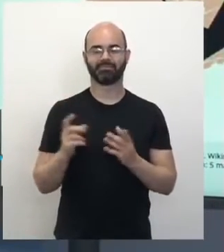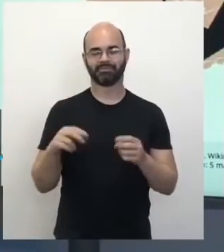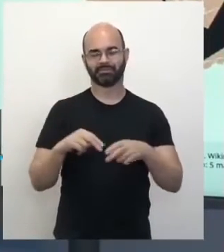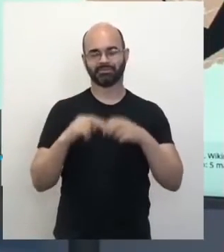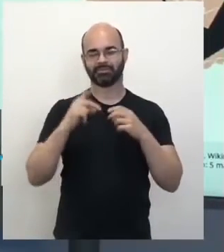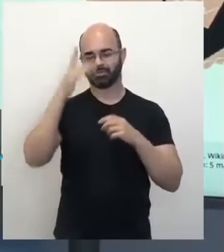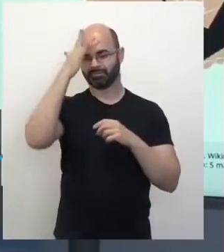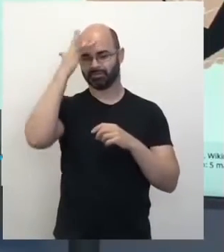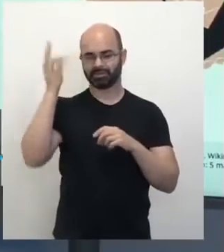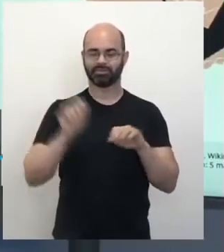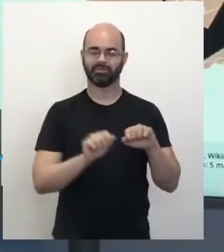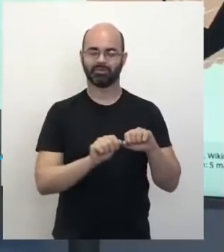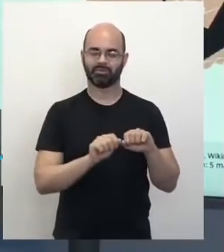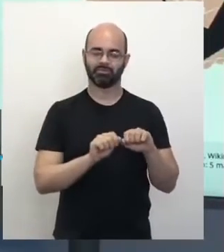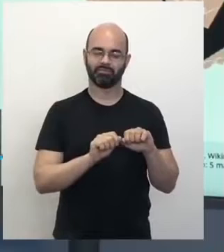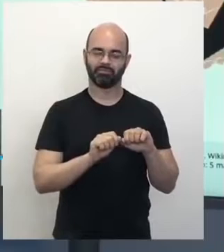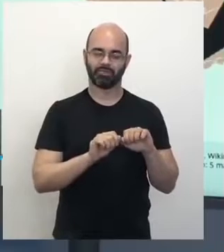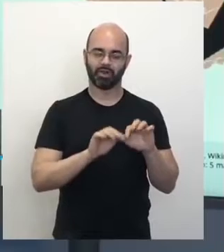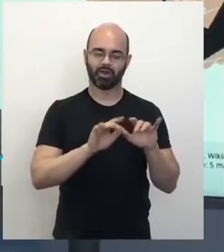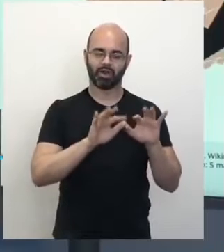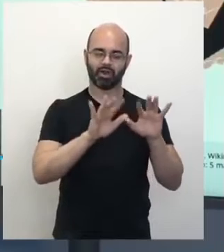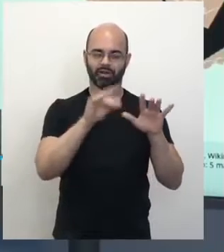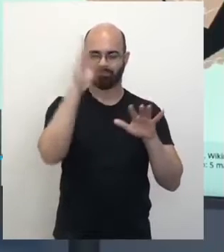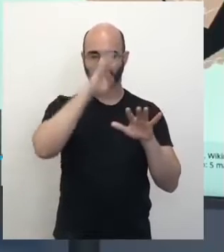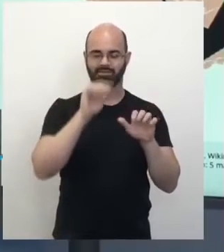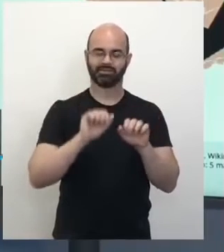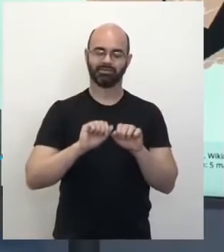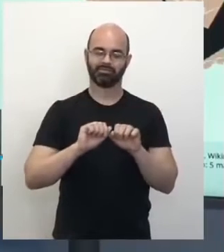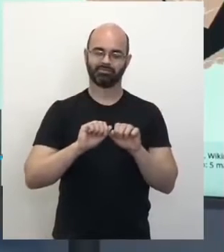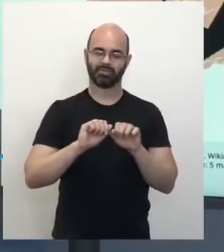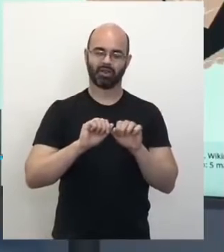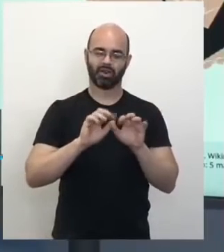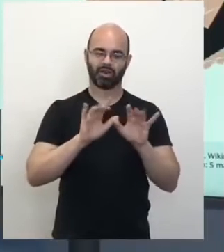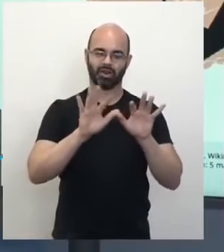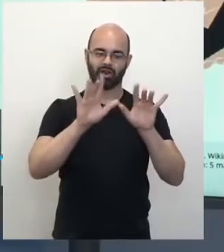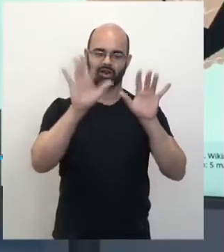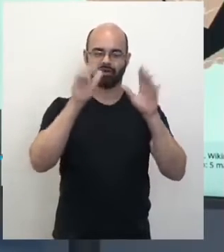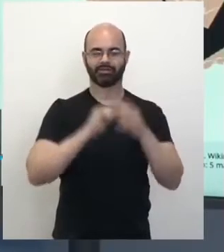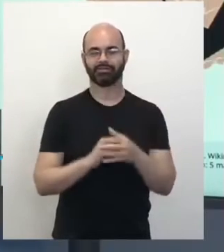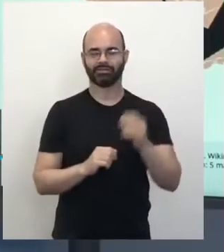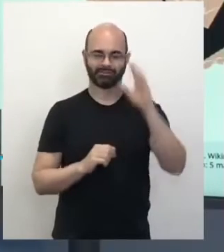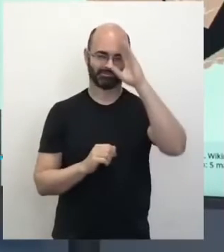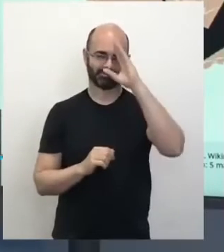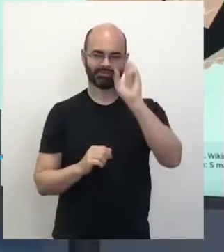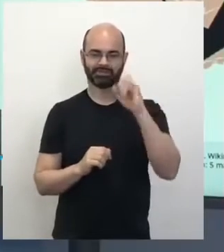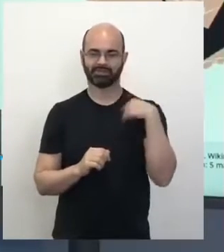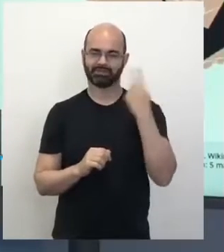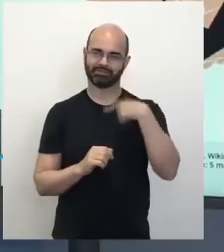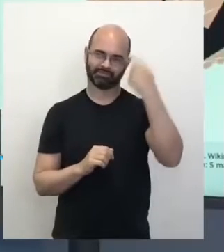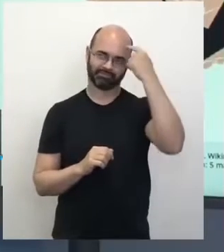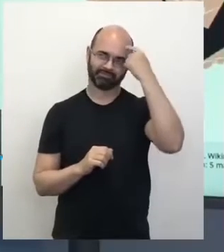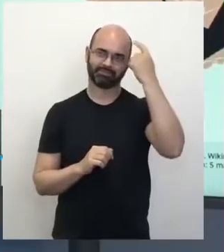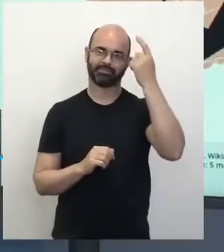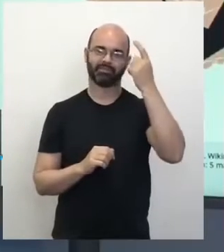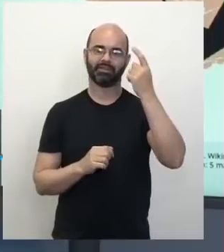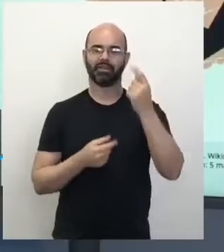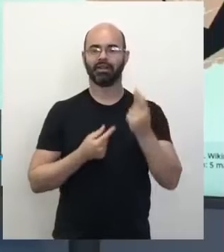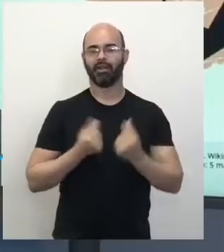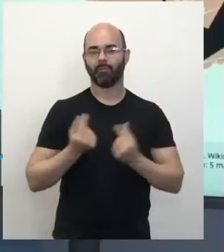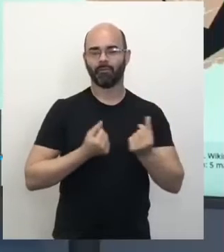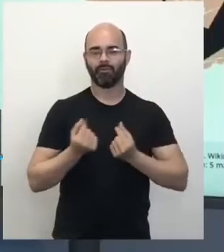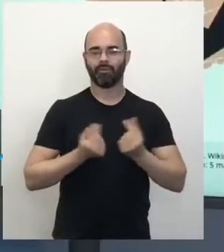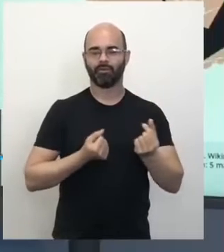deslocamento populacional interno no Brasil, né, principalmente quando nós falamos aí em aspectos econômicos, né?